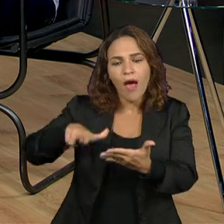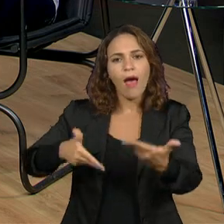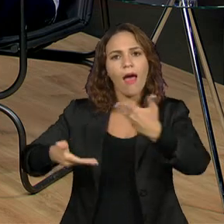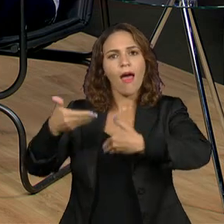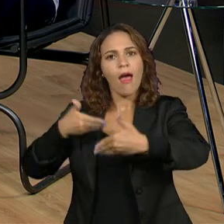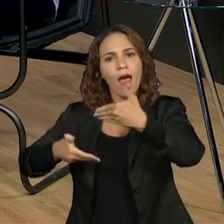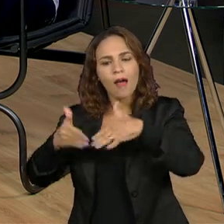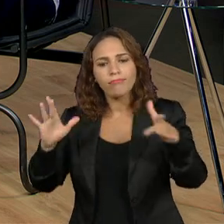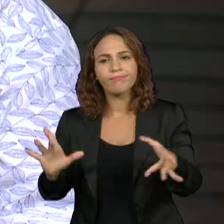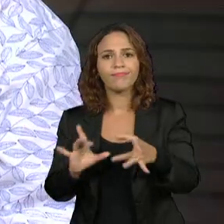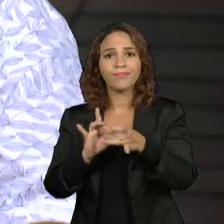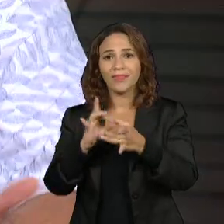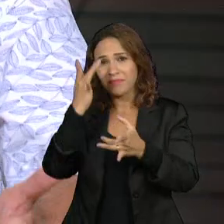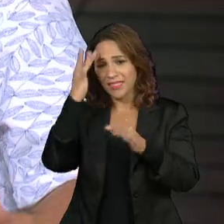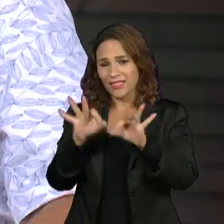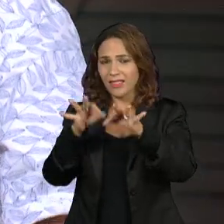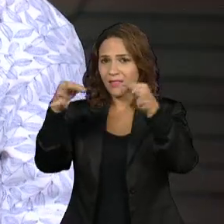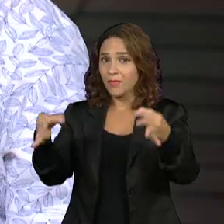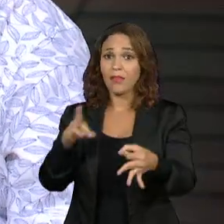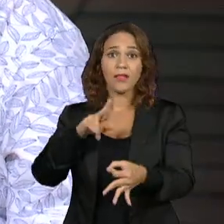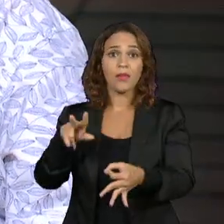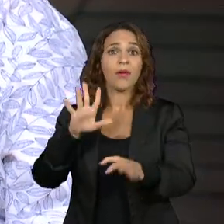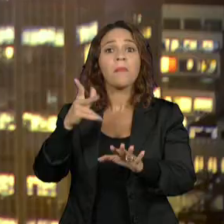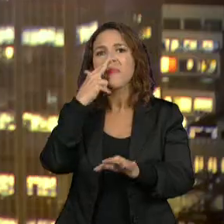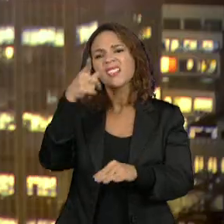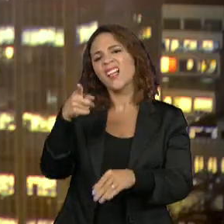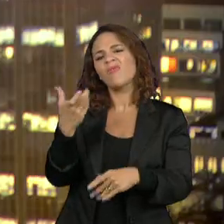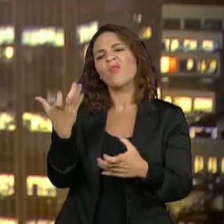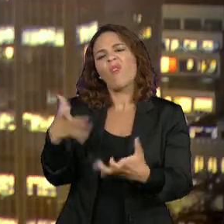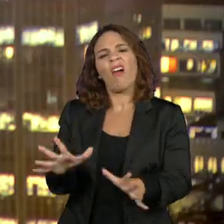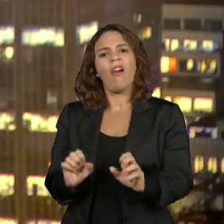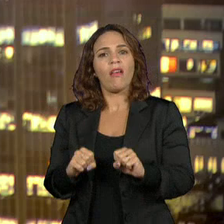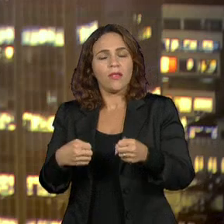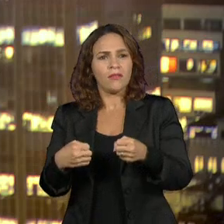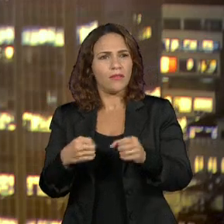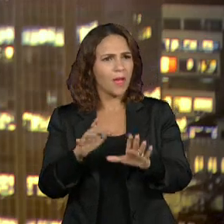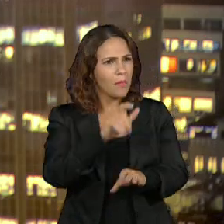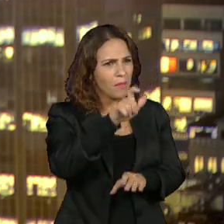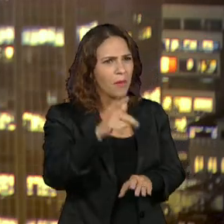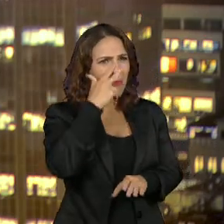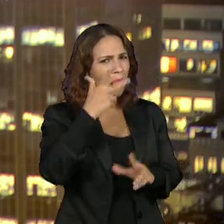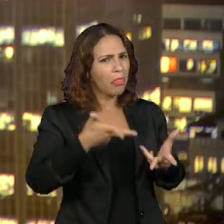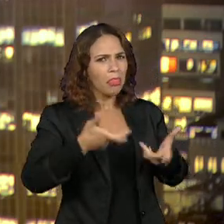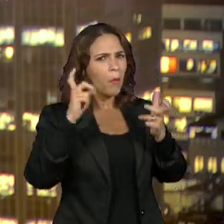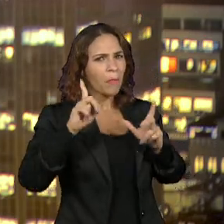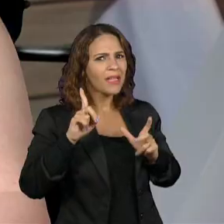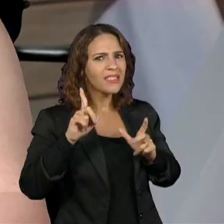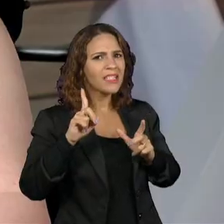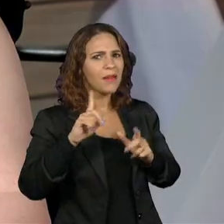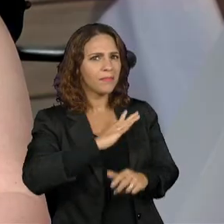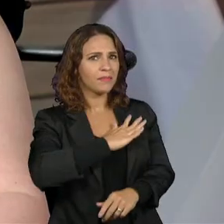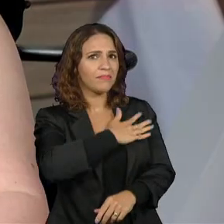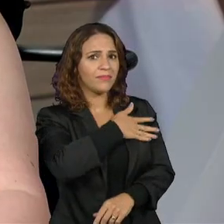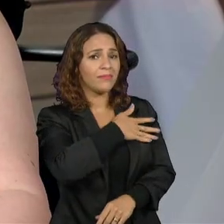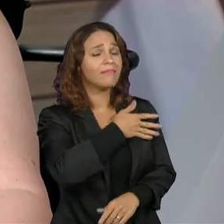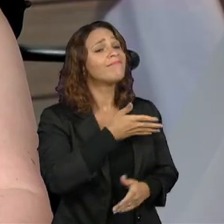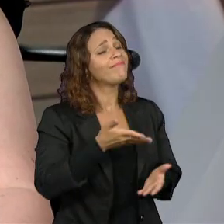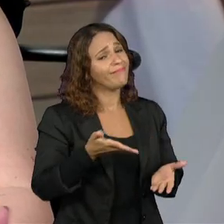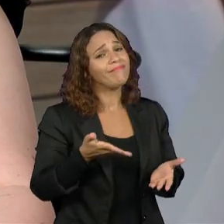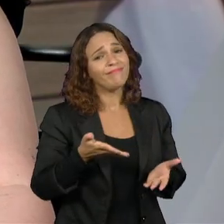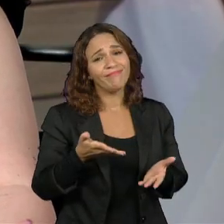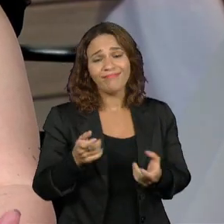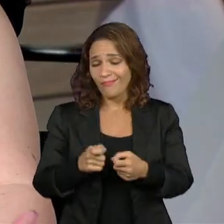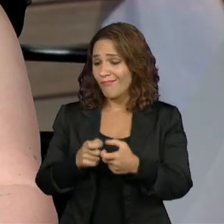onde todo mundo acha que é simples, mas você não quer se esforçar. E as pessoas têm essas atitudes sem perceber? Normalmente, sim.